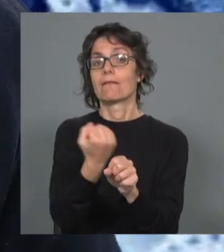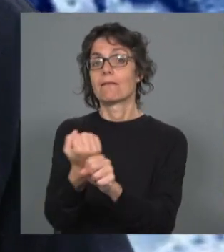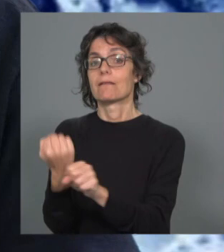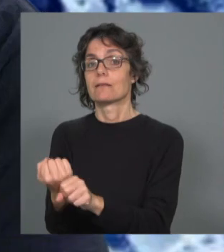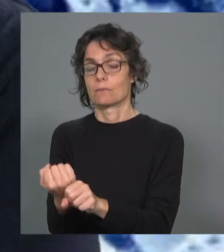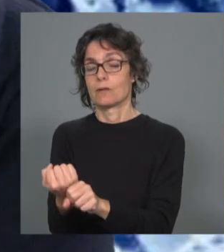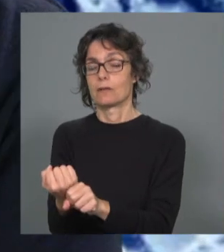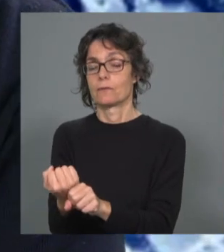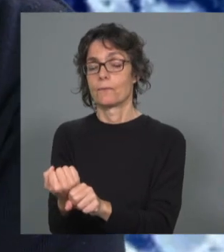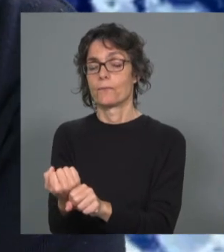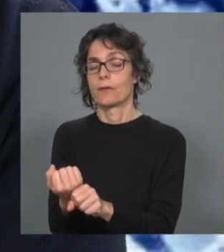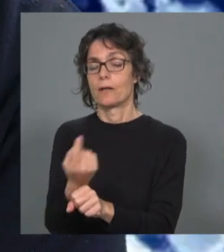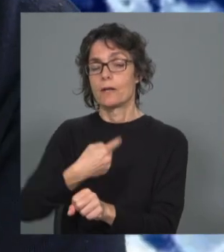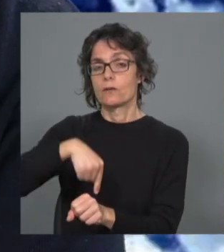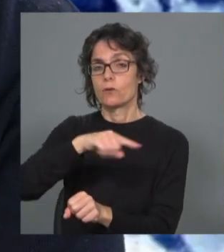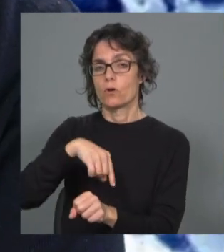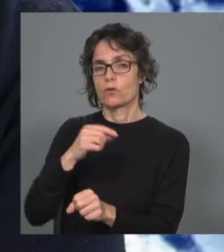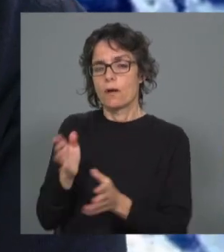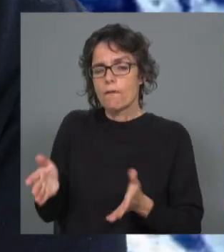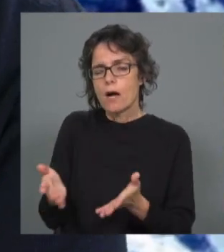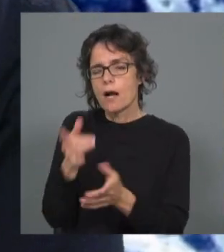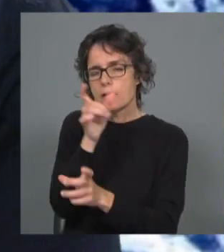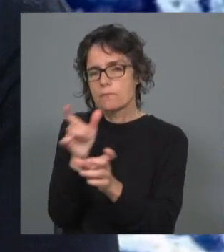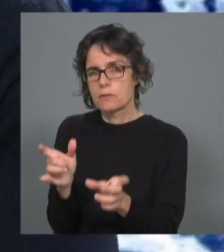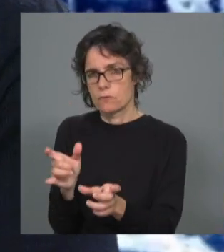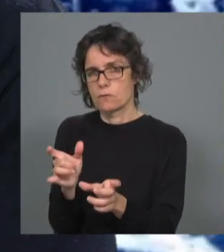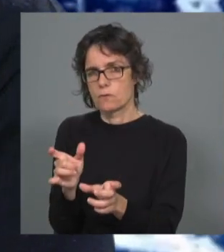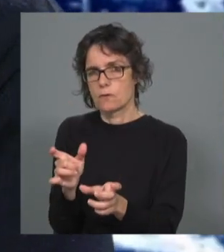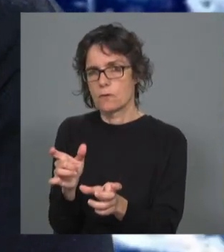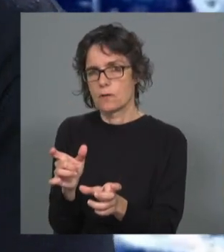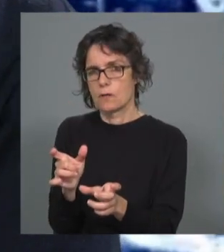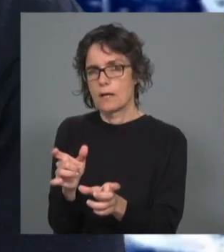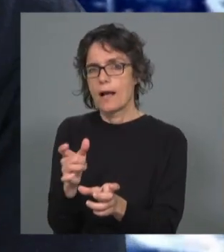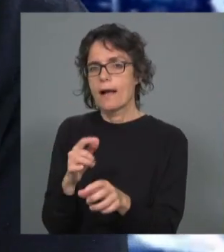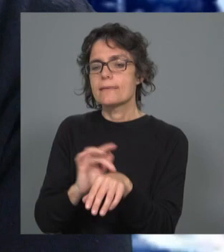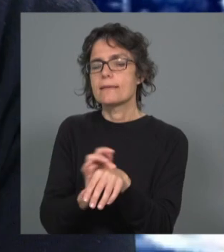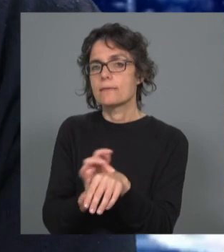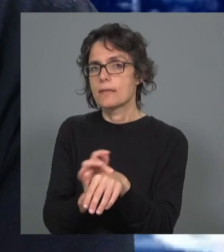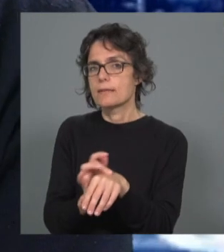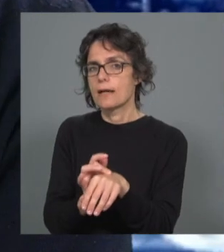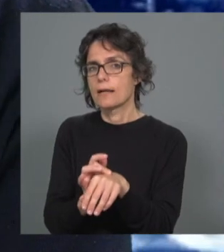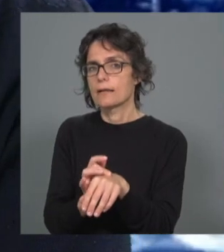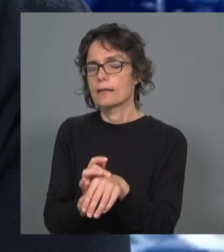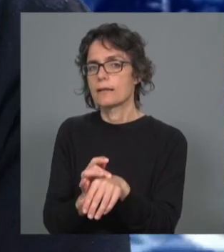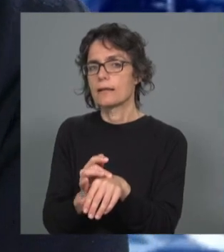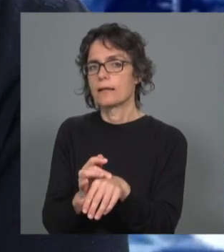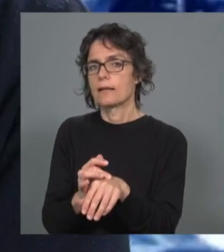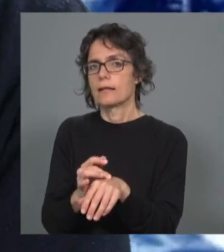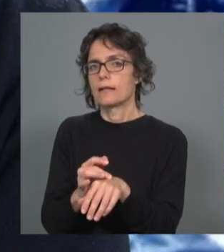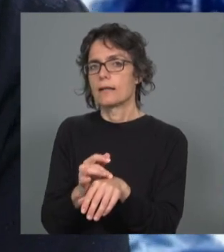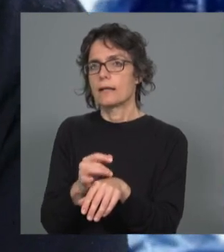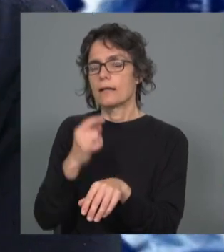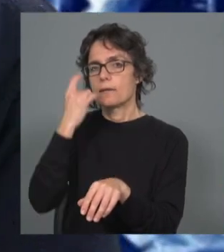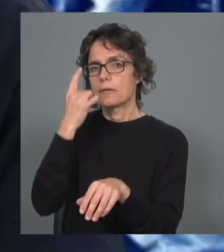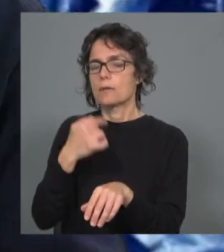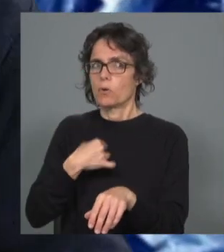as pessoas a sentir que, seja qual for a minha profissão, eu tenho obrigações para que o mundo do